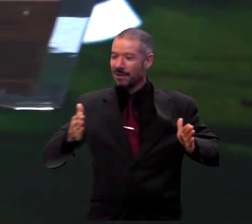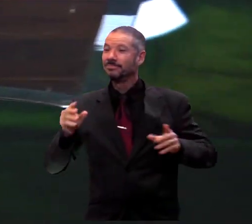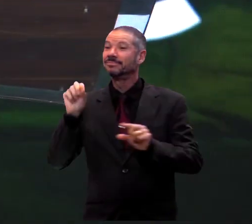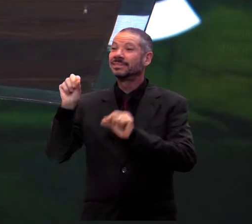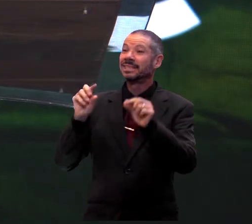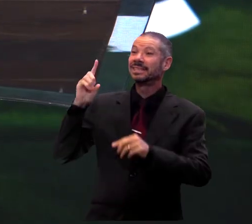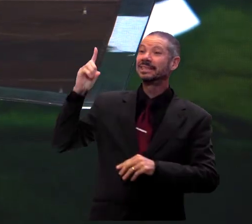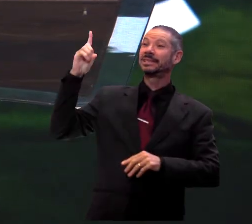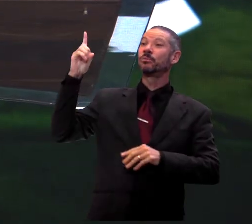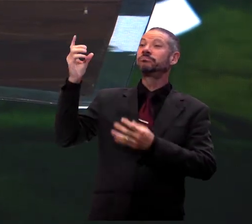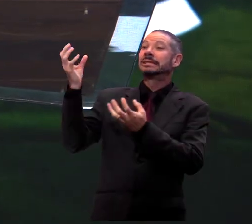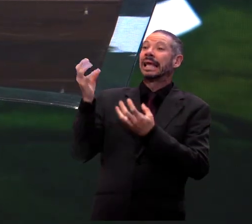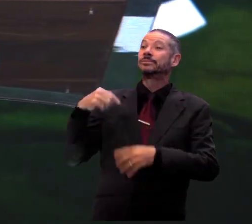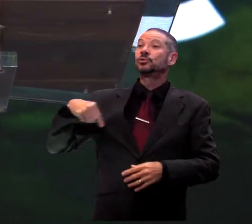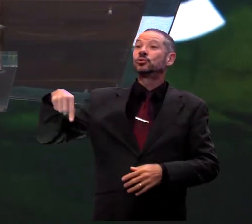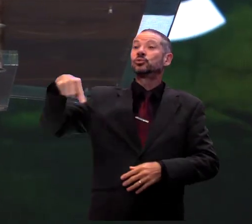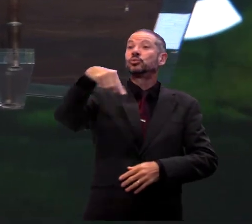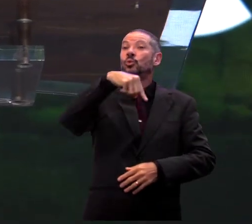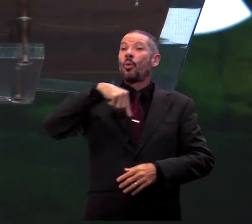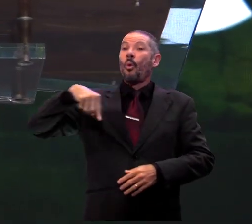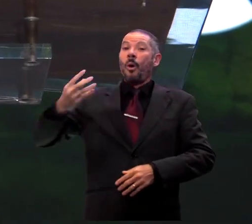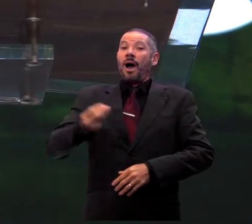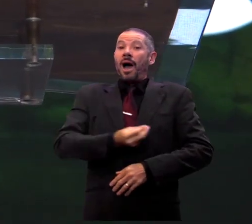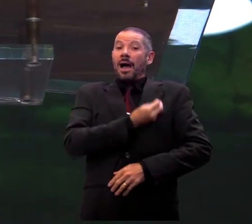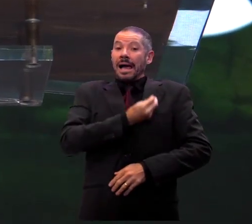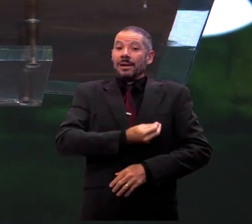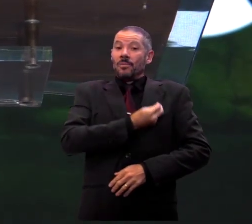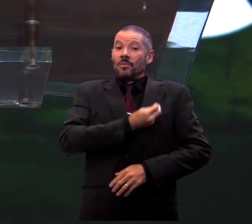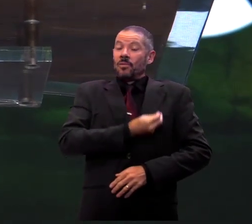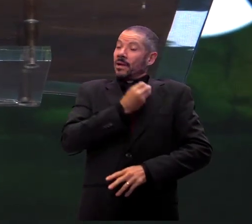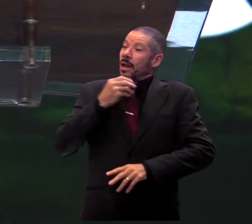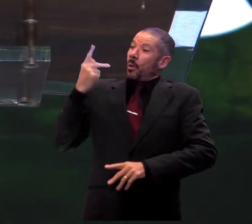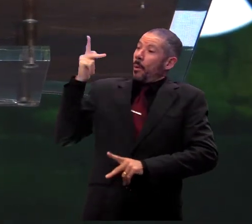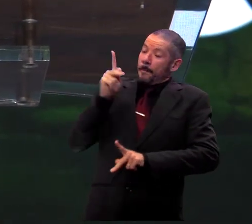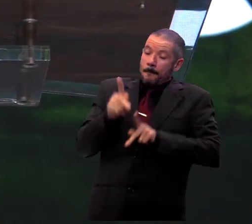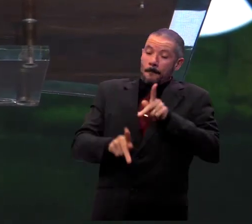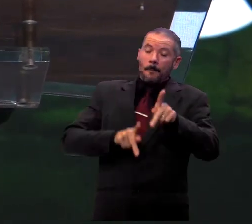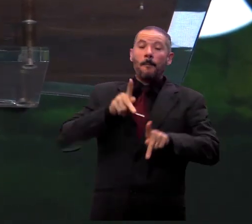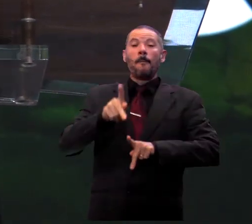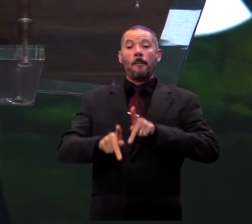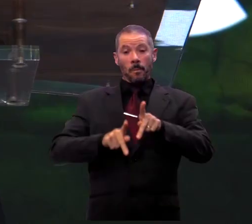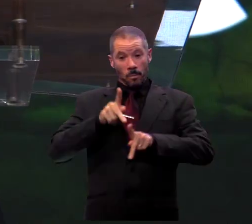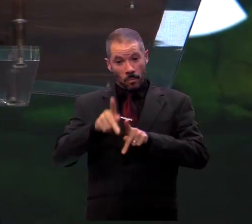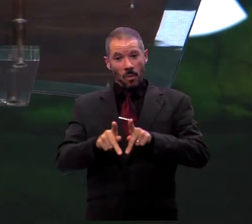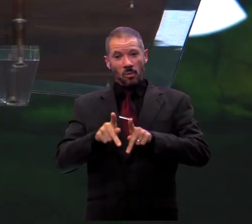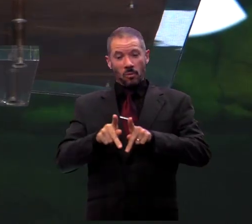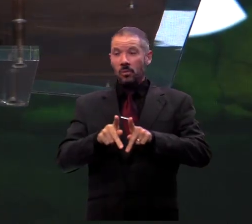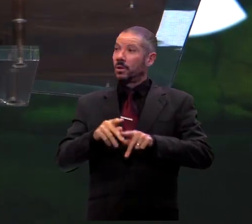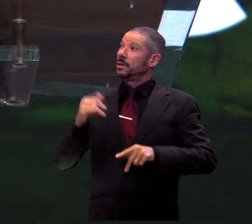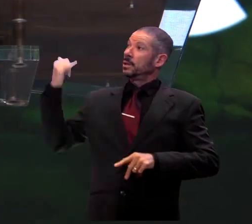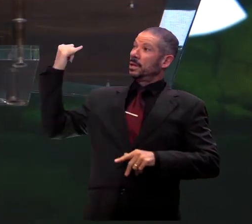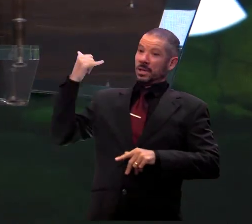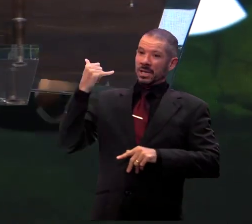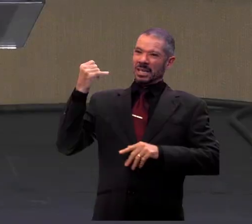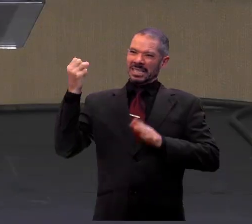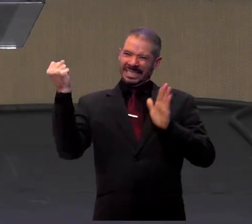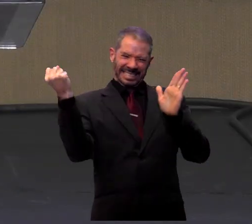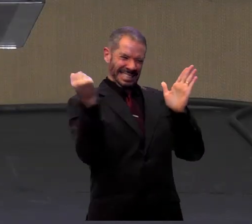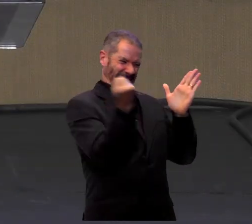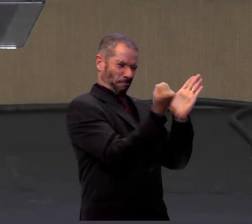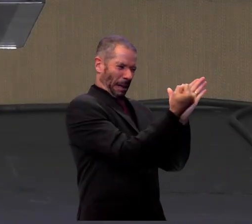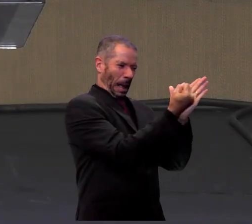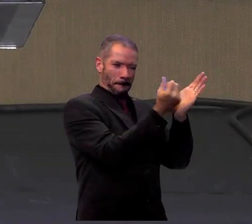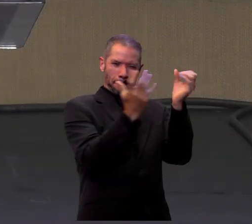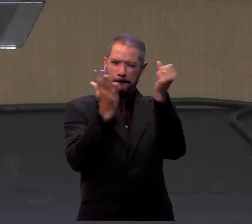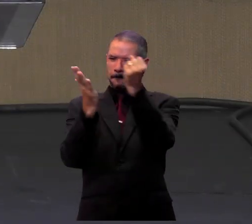de nós é que nós vivamos como seu povo, que fomos lavados pelo sangue de